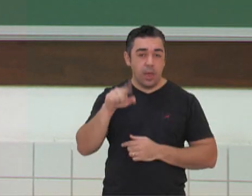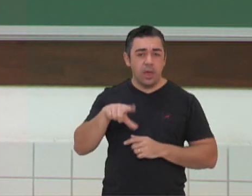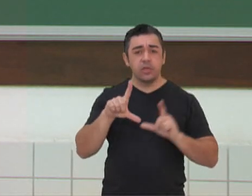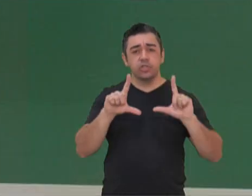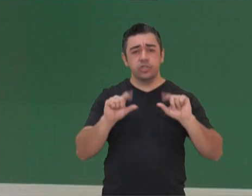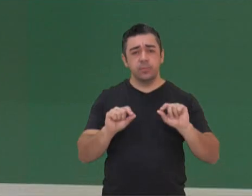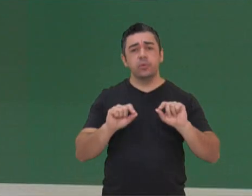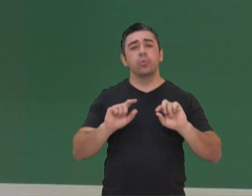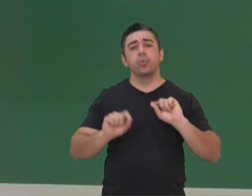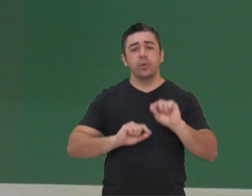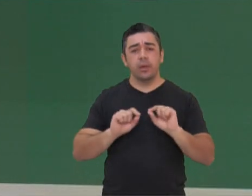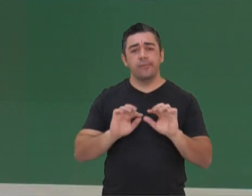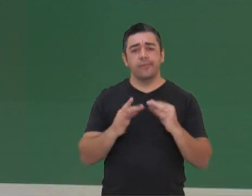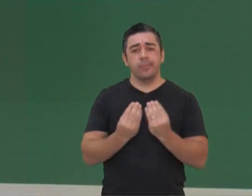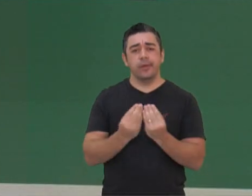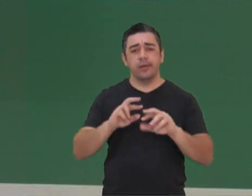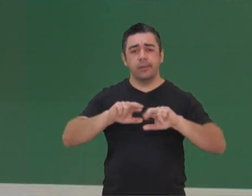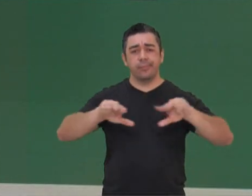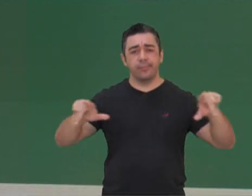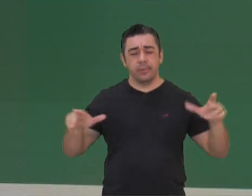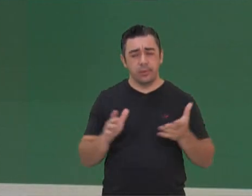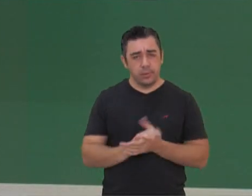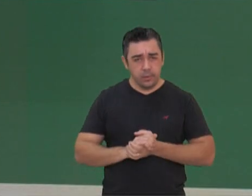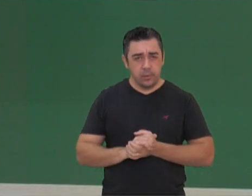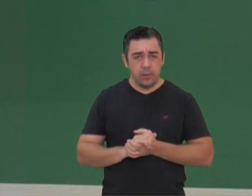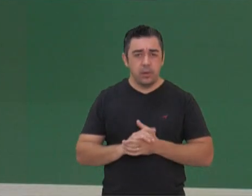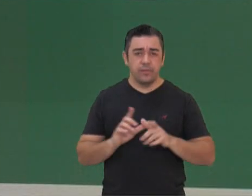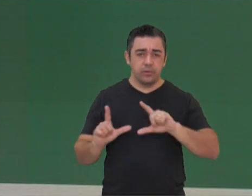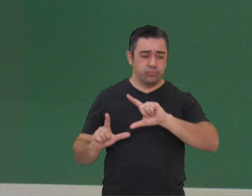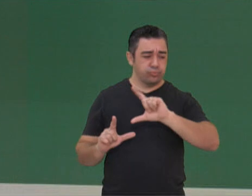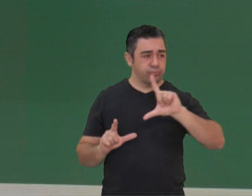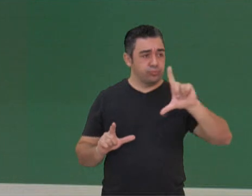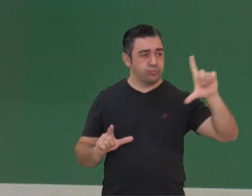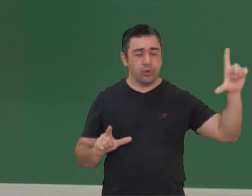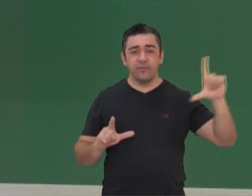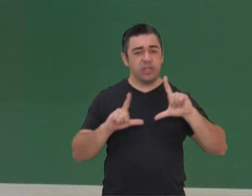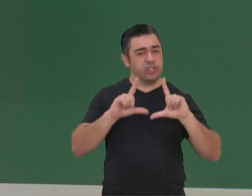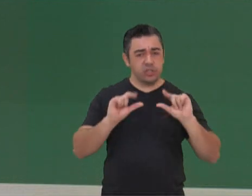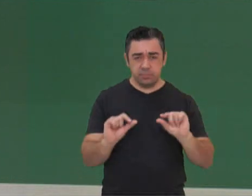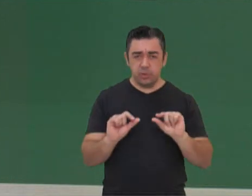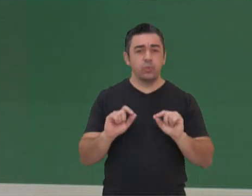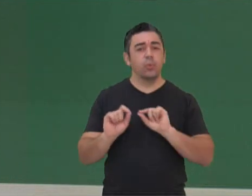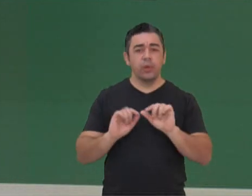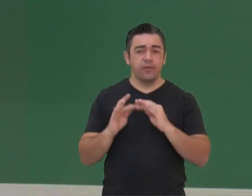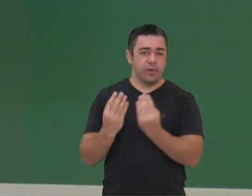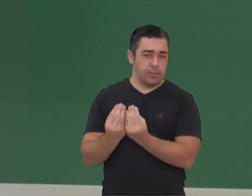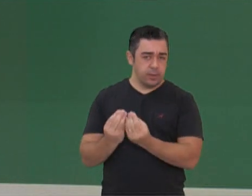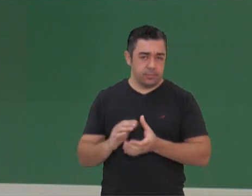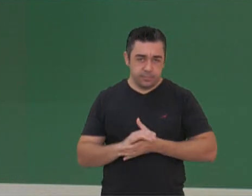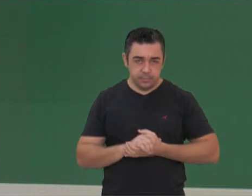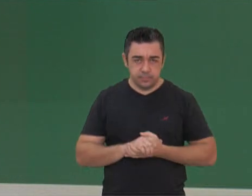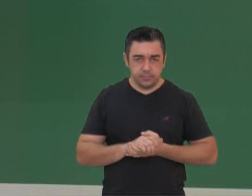a relação de parentesco. Então, eles vão ficando cada vez menos parecidos, né? O parentesco vai diminuindo. É isso que está acontecendo.